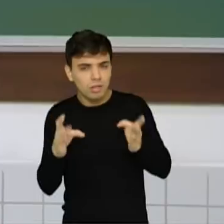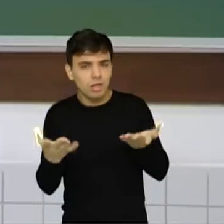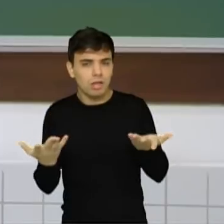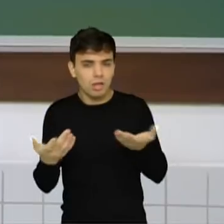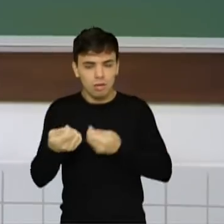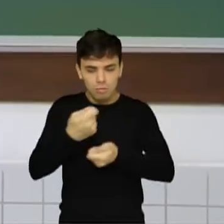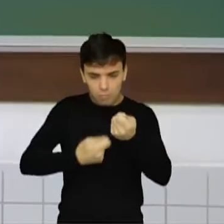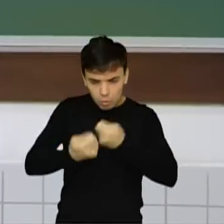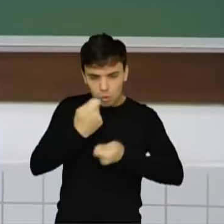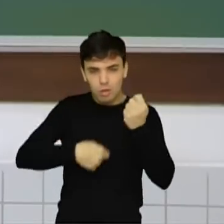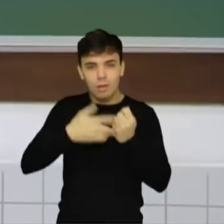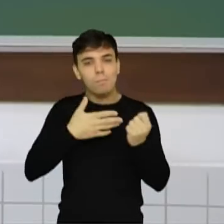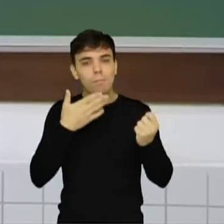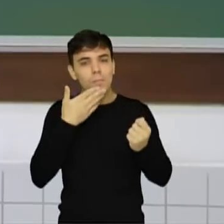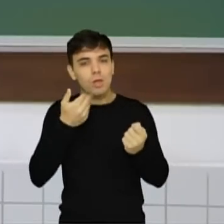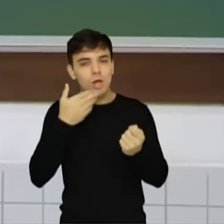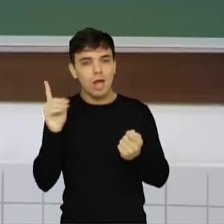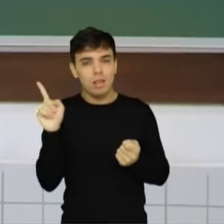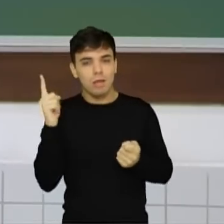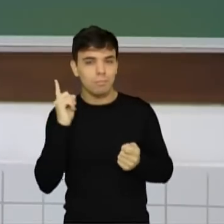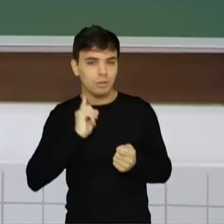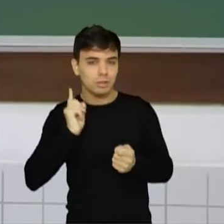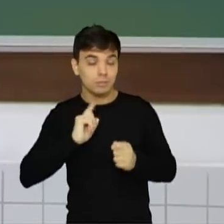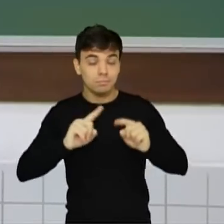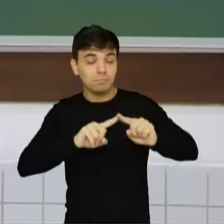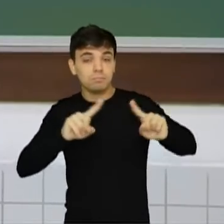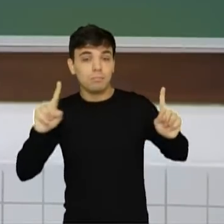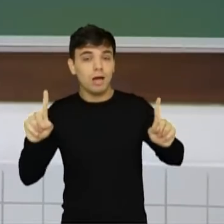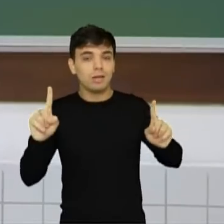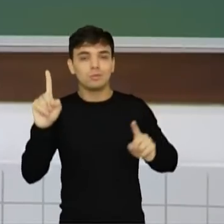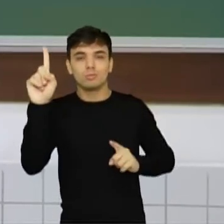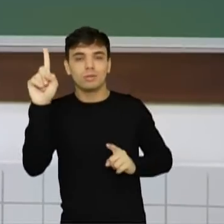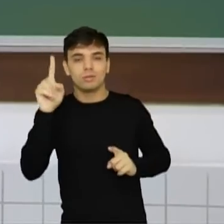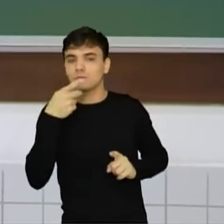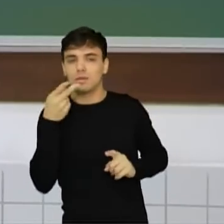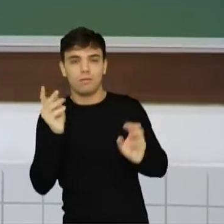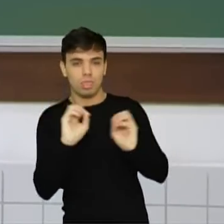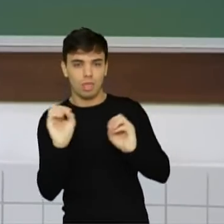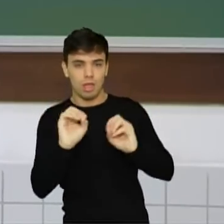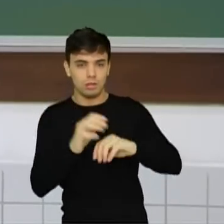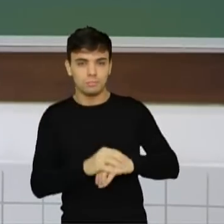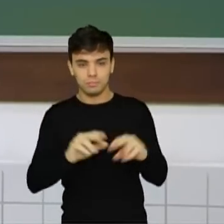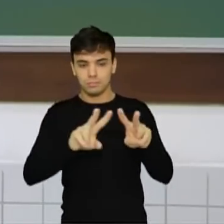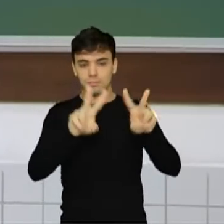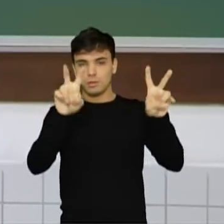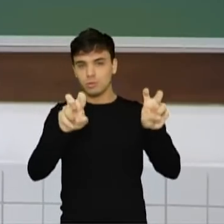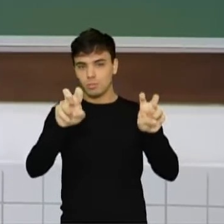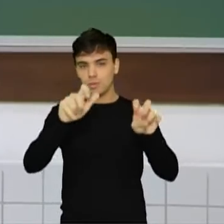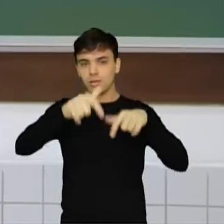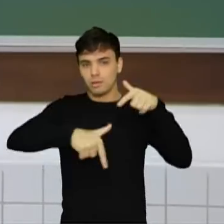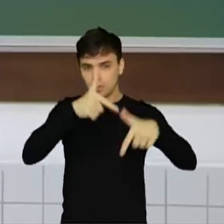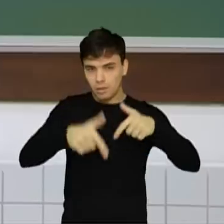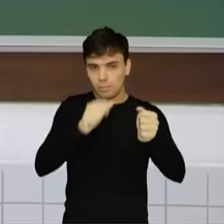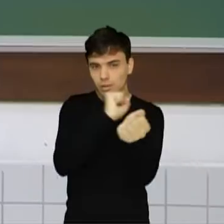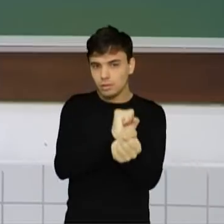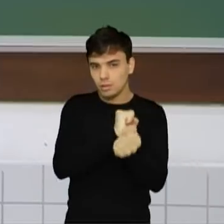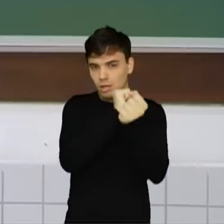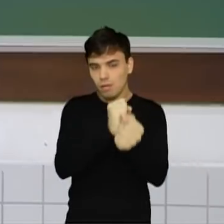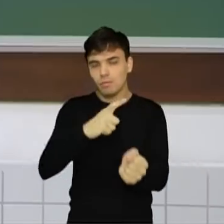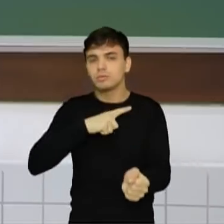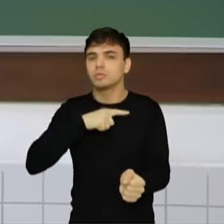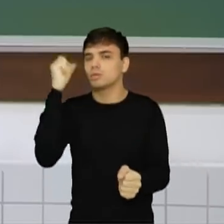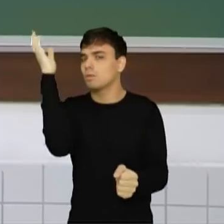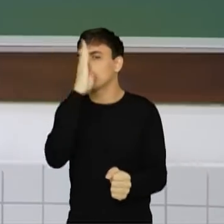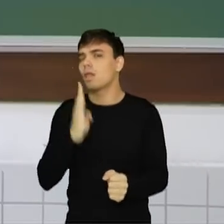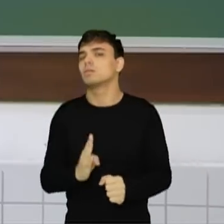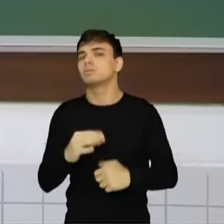a economia da região de Minas Gerais. Mas uma coisa eles não falavam, sobre o trabalho escravo que existia no Brasil.